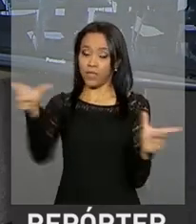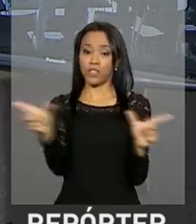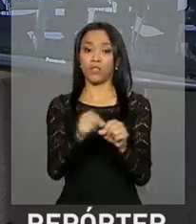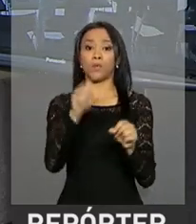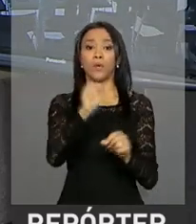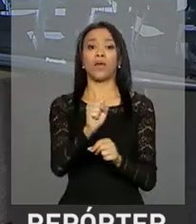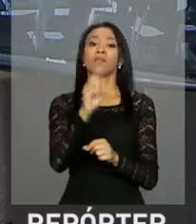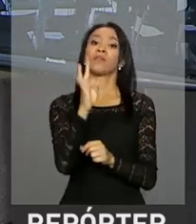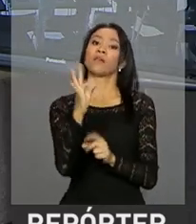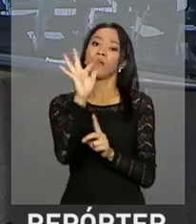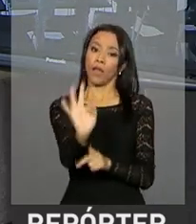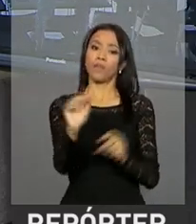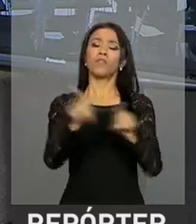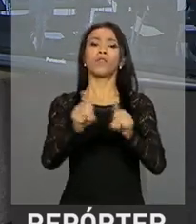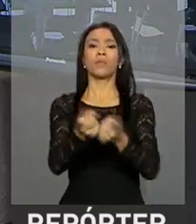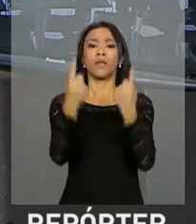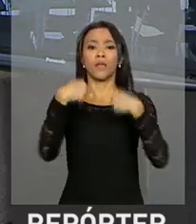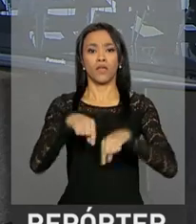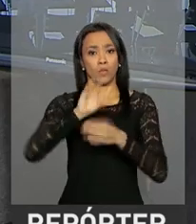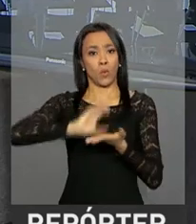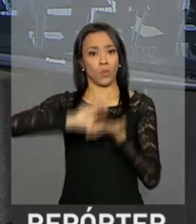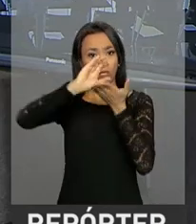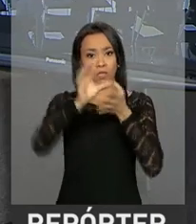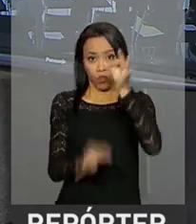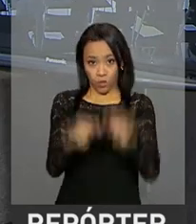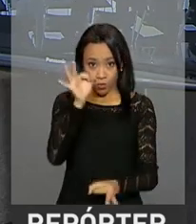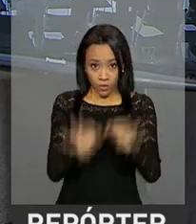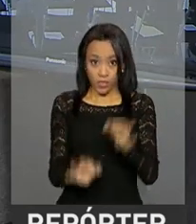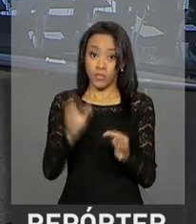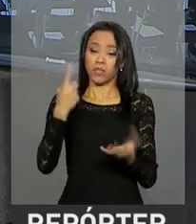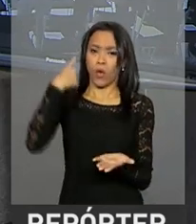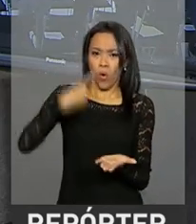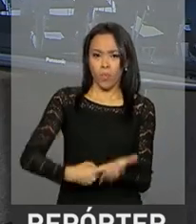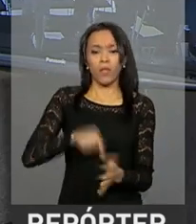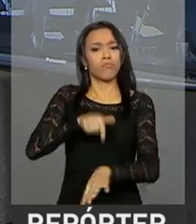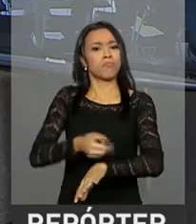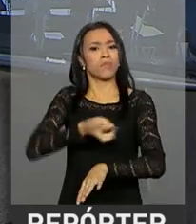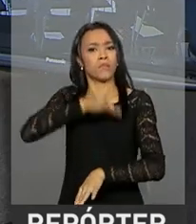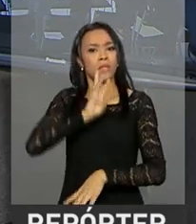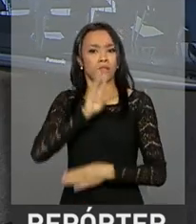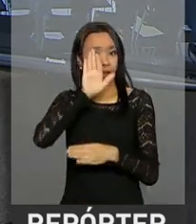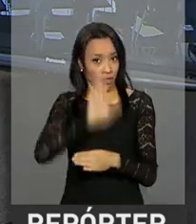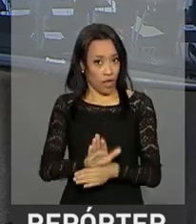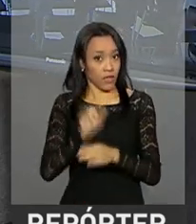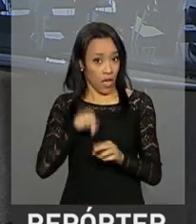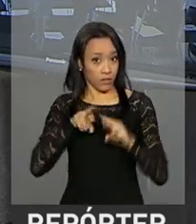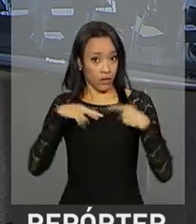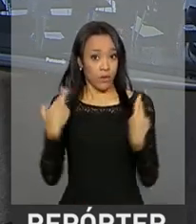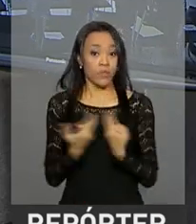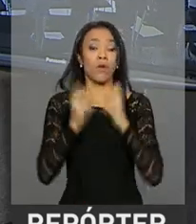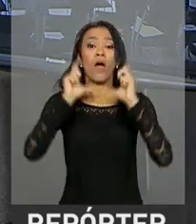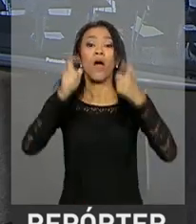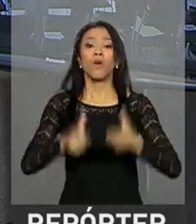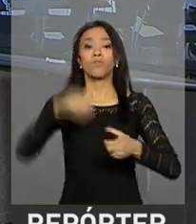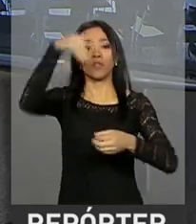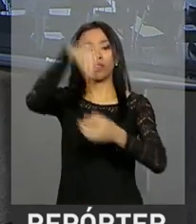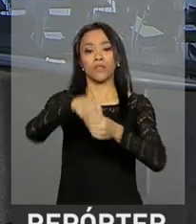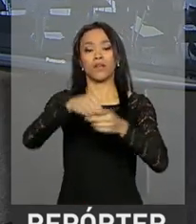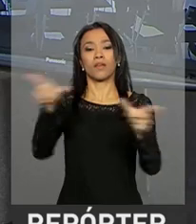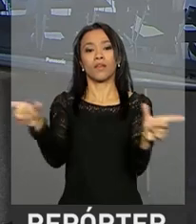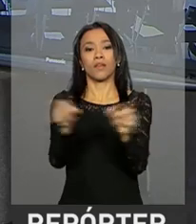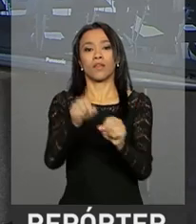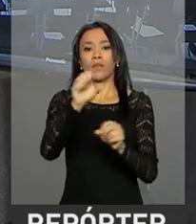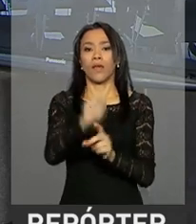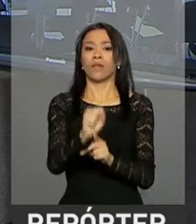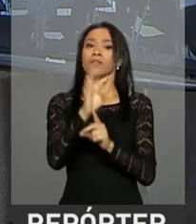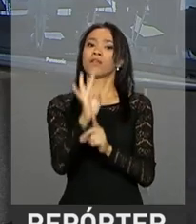do Conselho Nacional de Justiça, o CNJ. Essa cerimônia está marcada para as 15h no plenário do STF, aqui